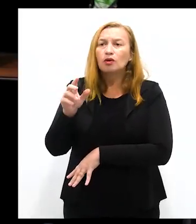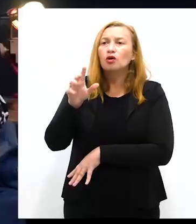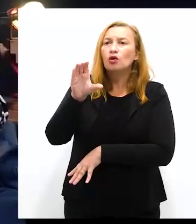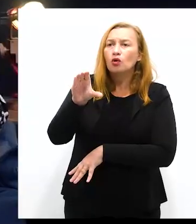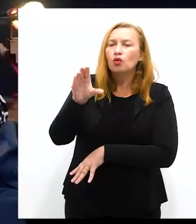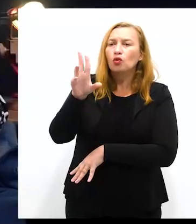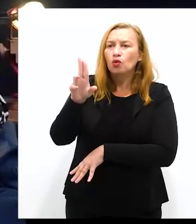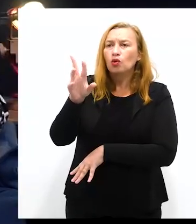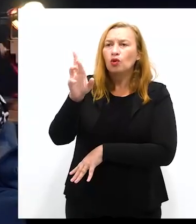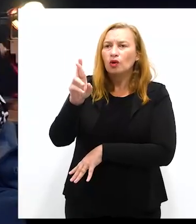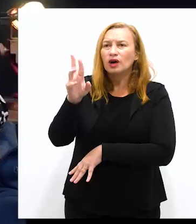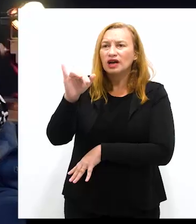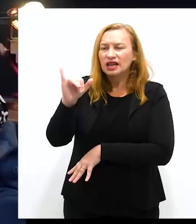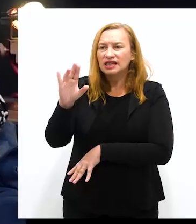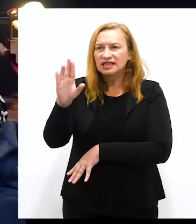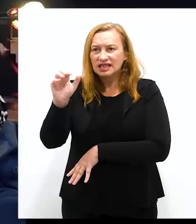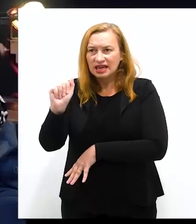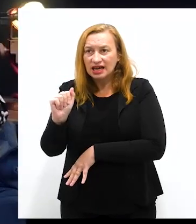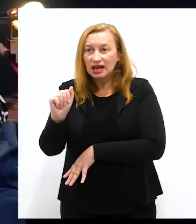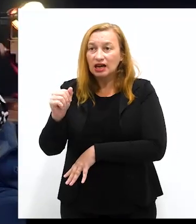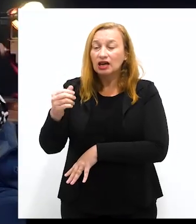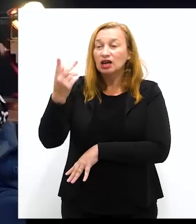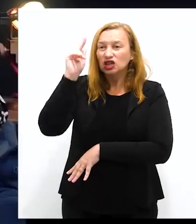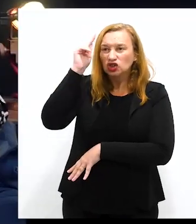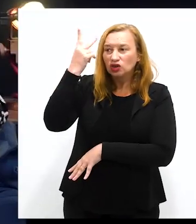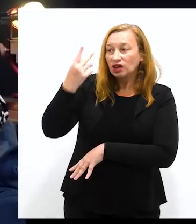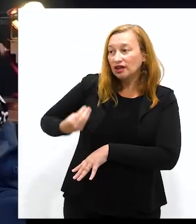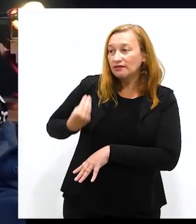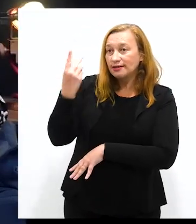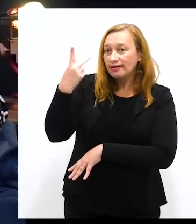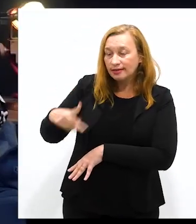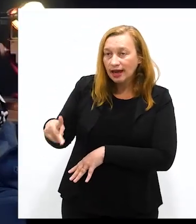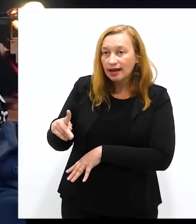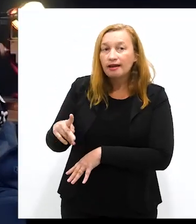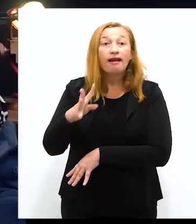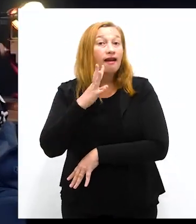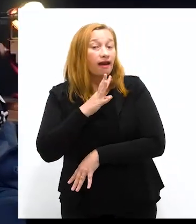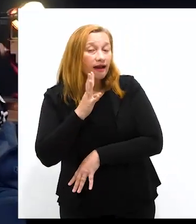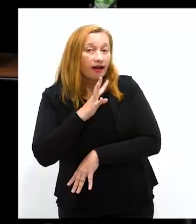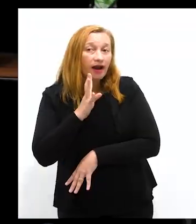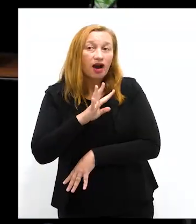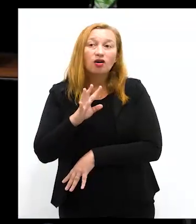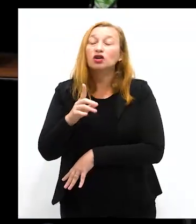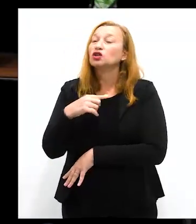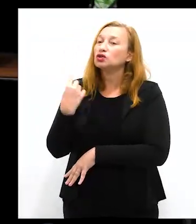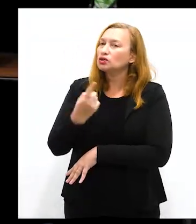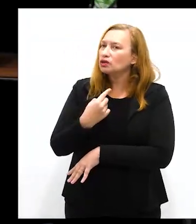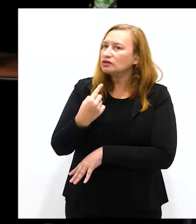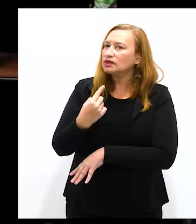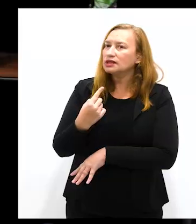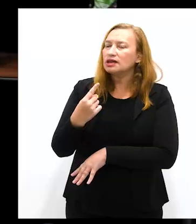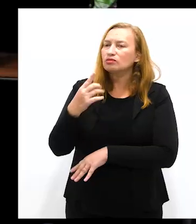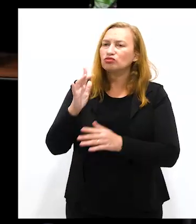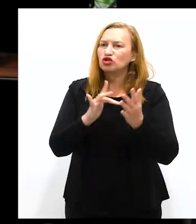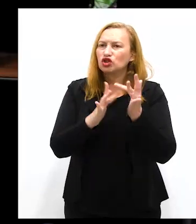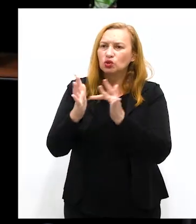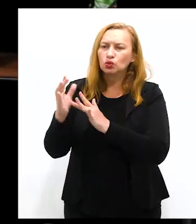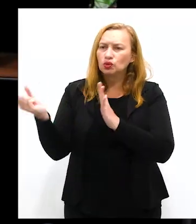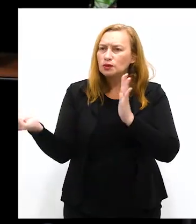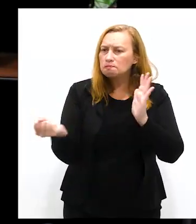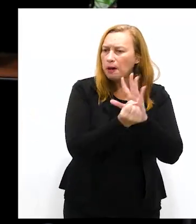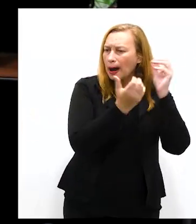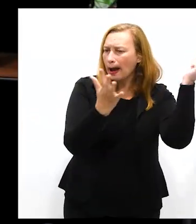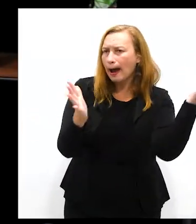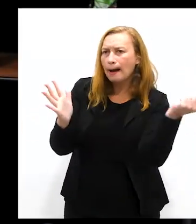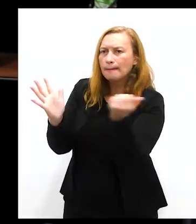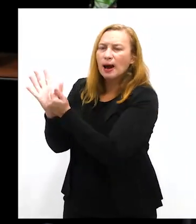Sim. Nós estamos fazendo agora o documentário sobre a vida dele. Que legal, gente. E nós fizemos uma Paixão